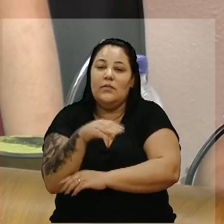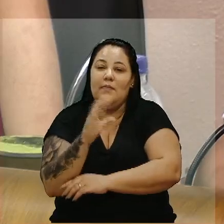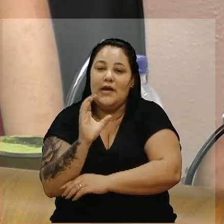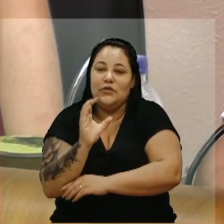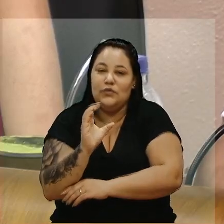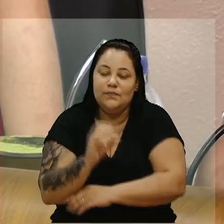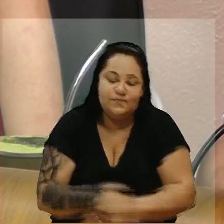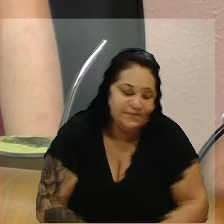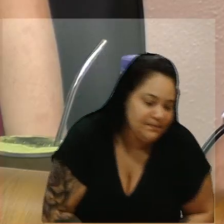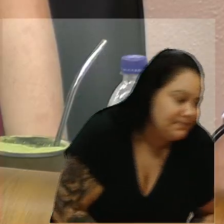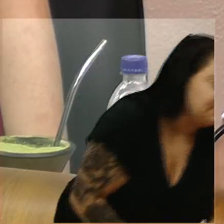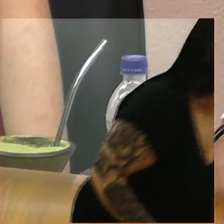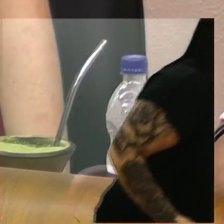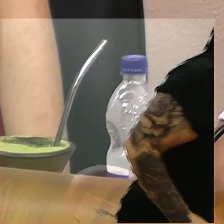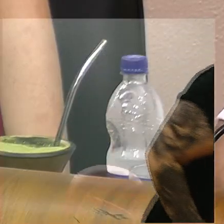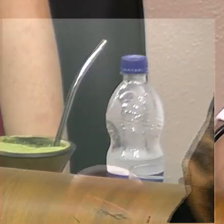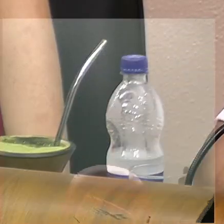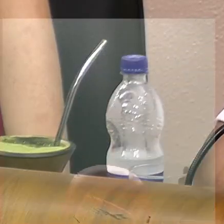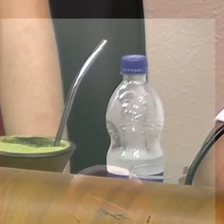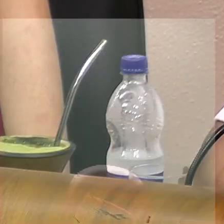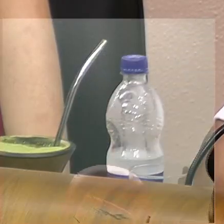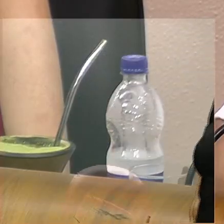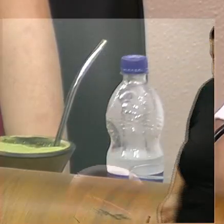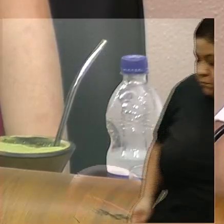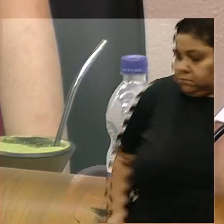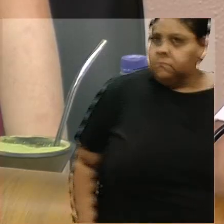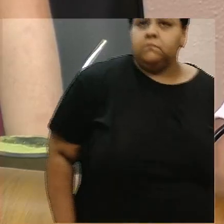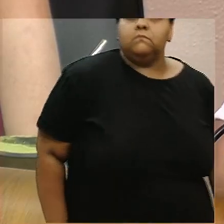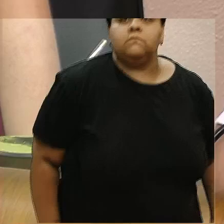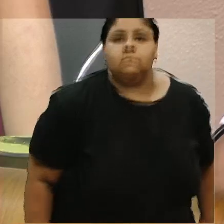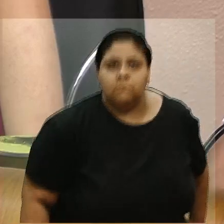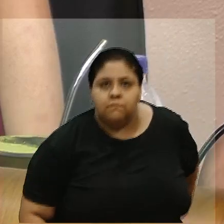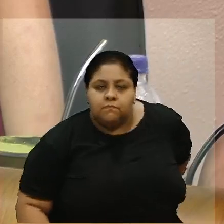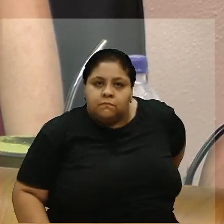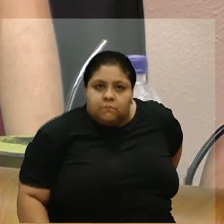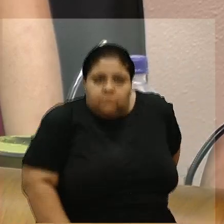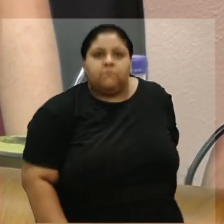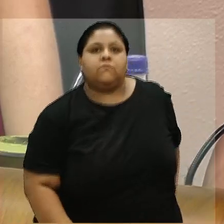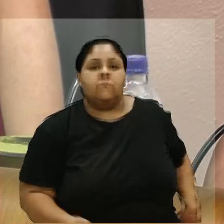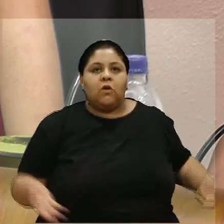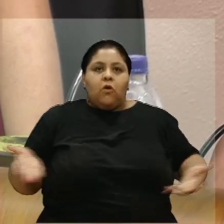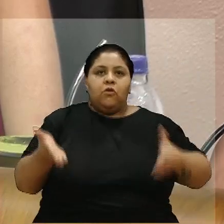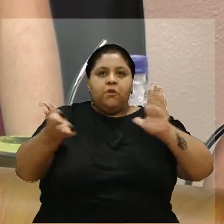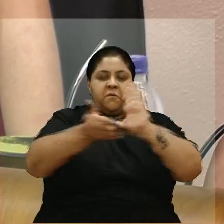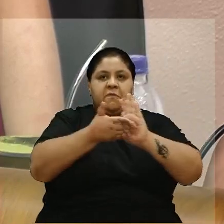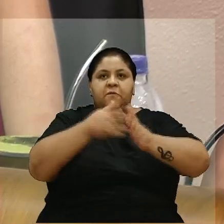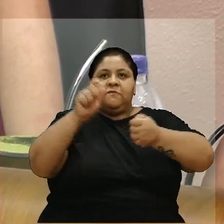março. Então, queria propor, enquanto mesa diretora, que fizéssemos e assinássemos